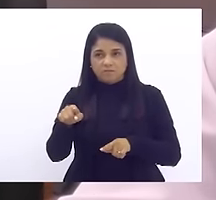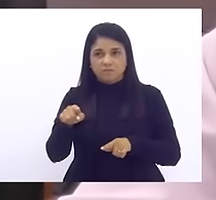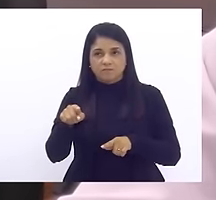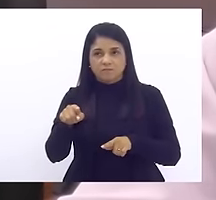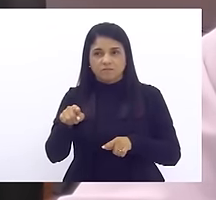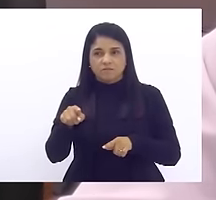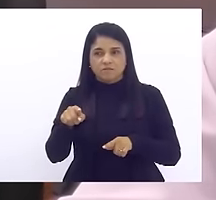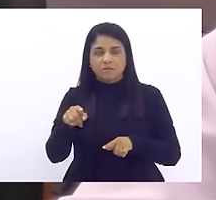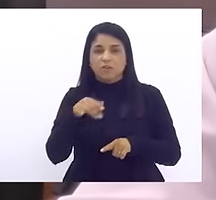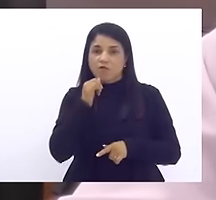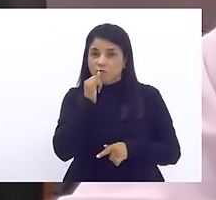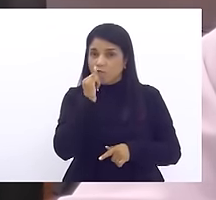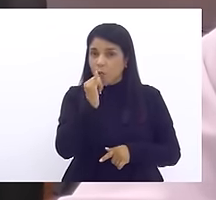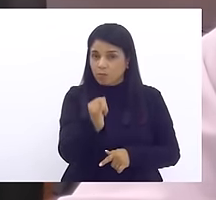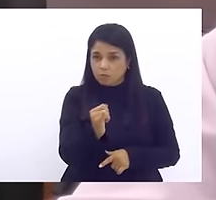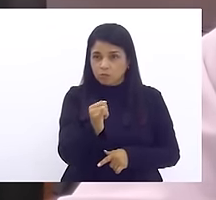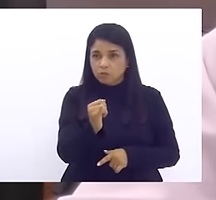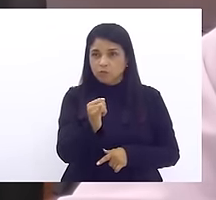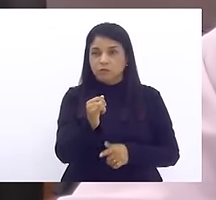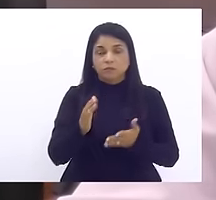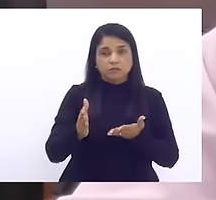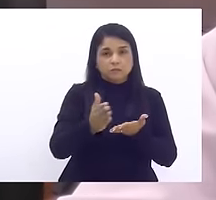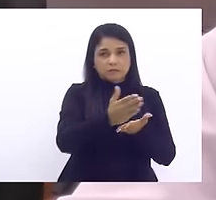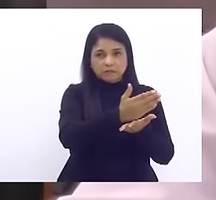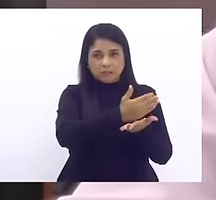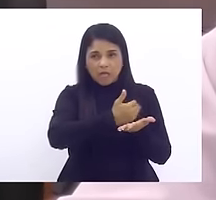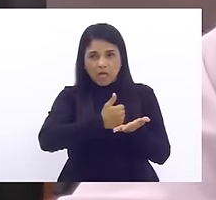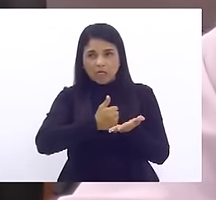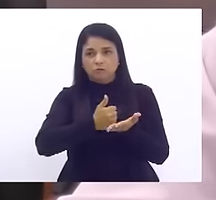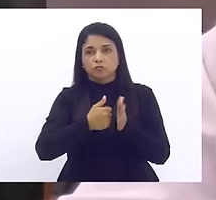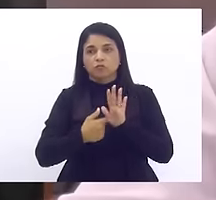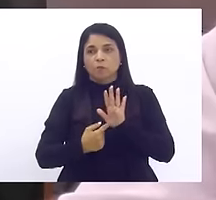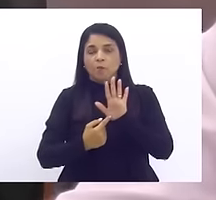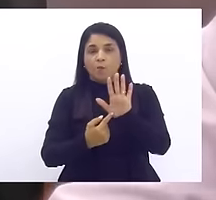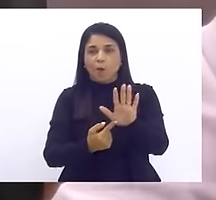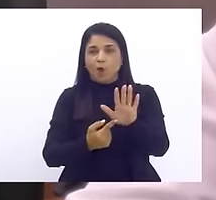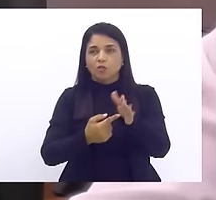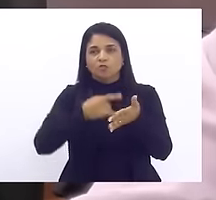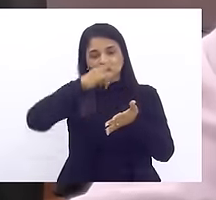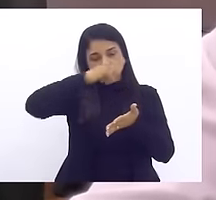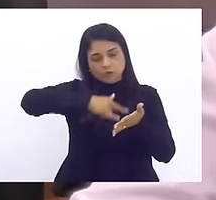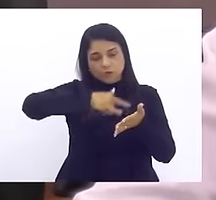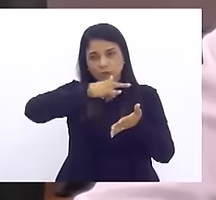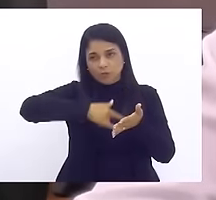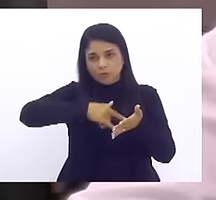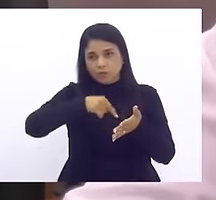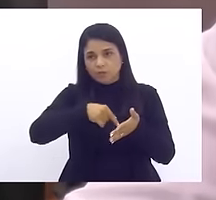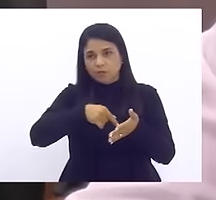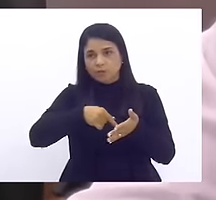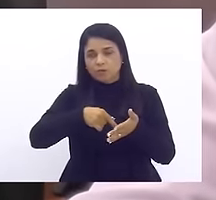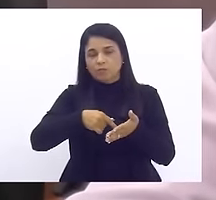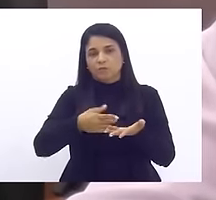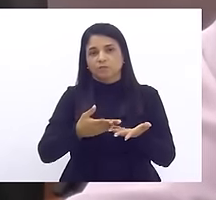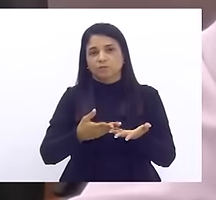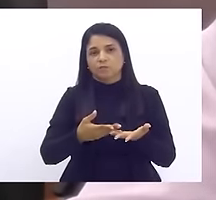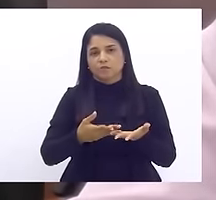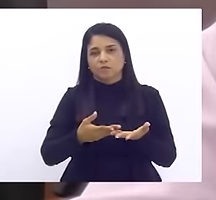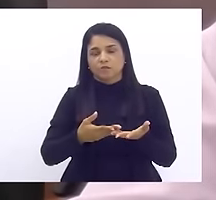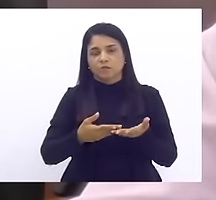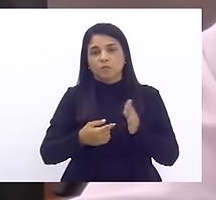informações dados mostram papéis dando Ou pelo menos